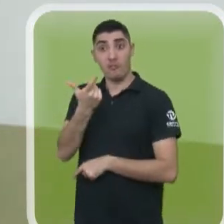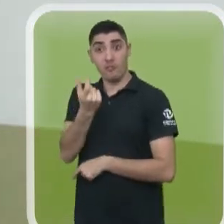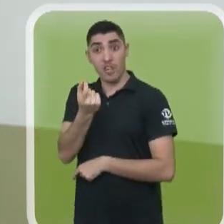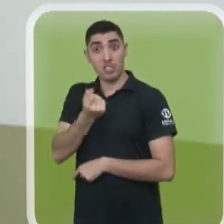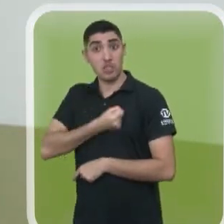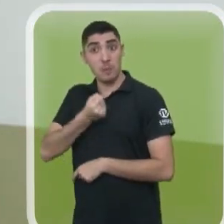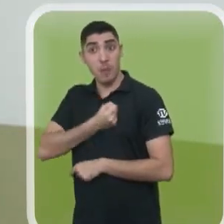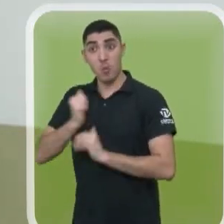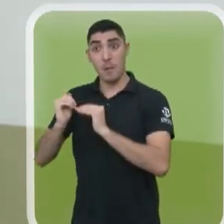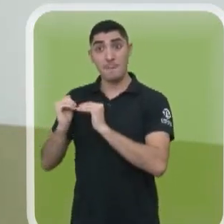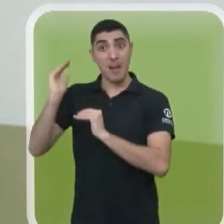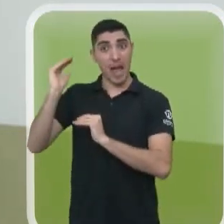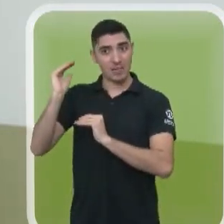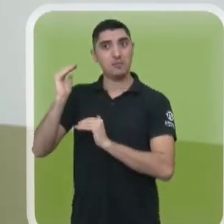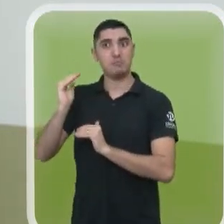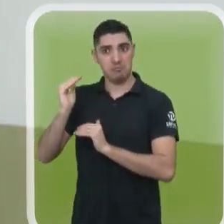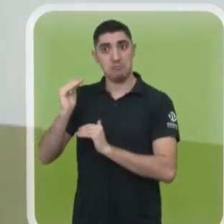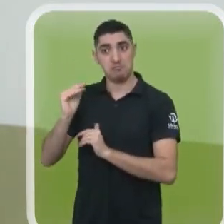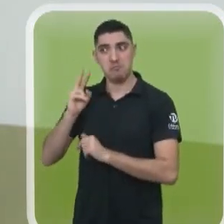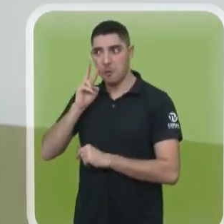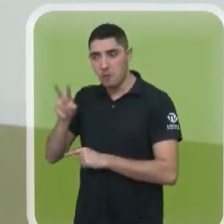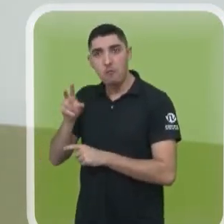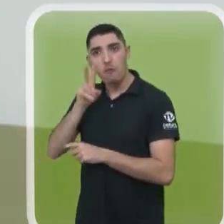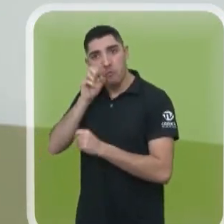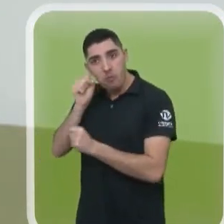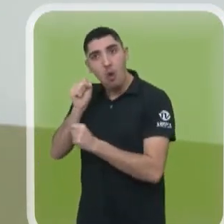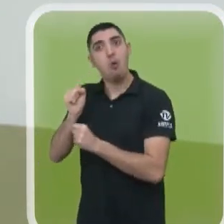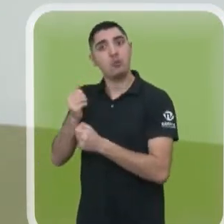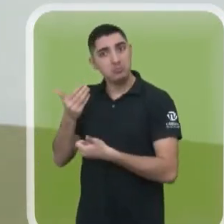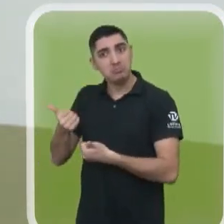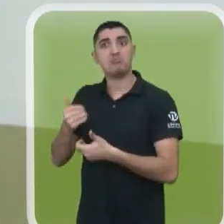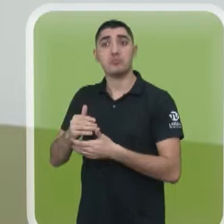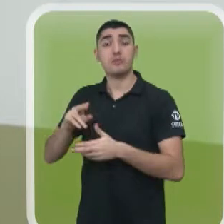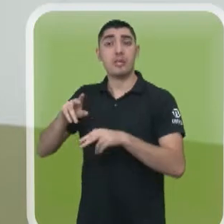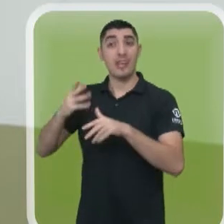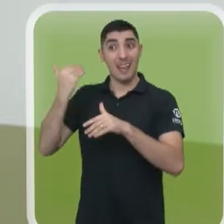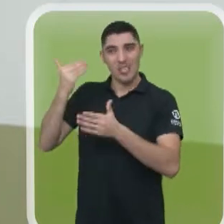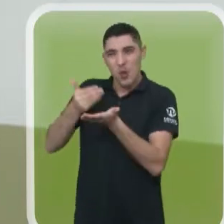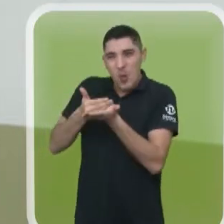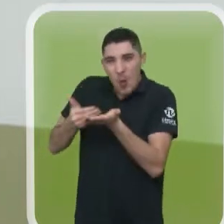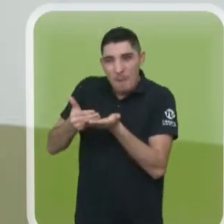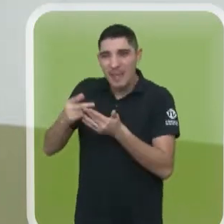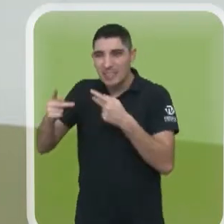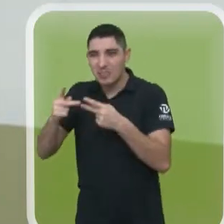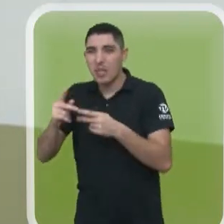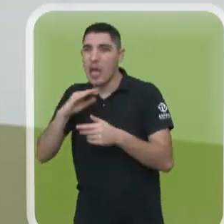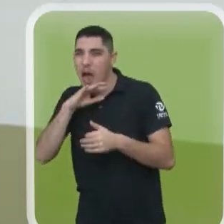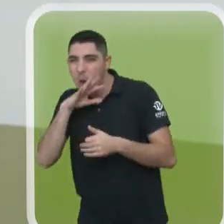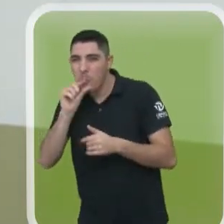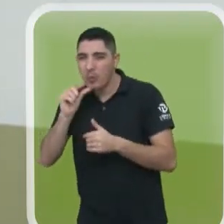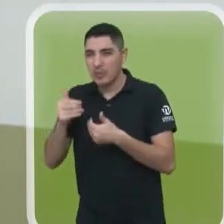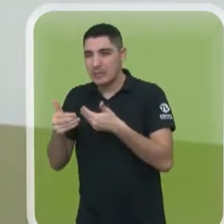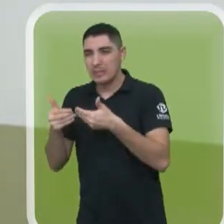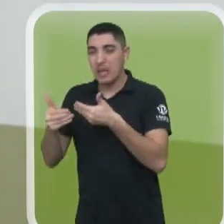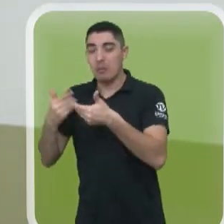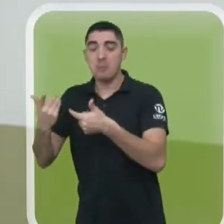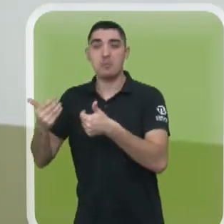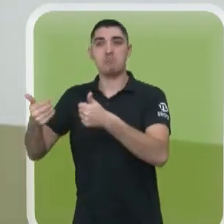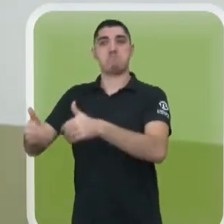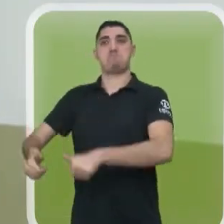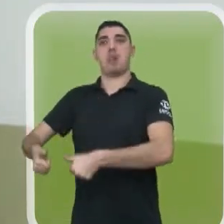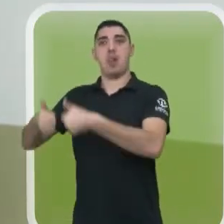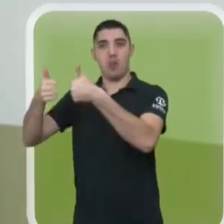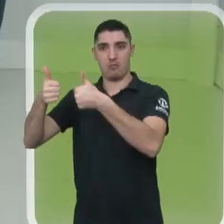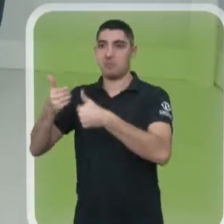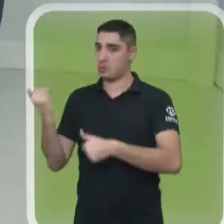o resultado consistente é aquele que Pese o São José tropeçou um pouquinho contrapartida deslanchou do Meio para o final mas